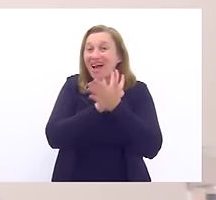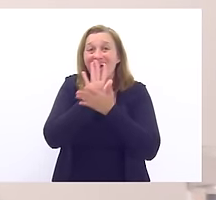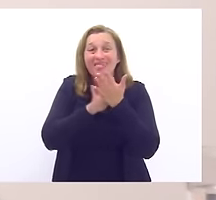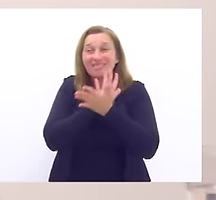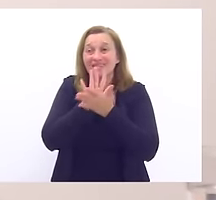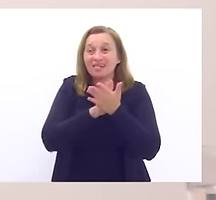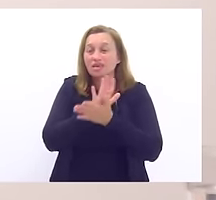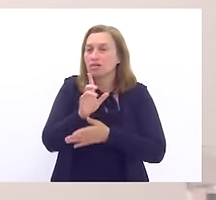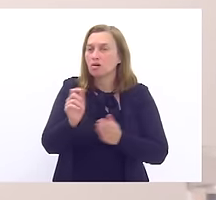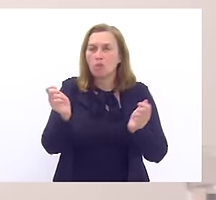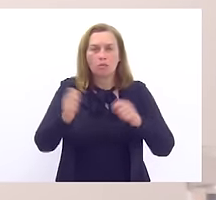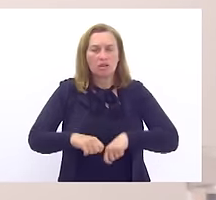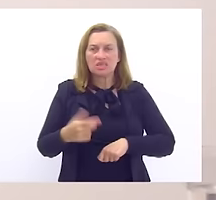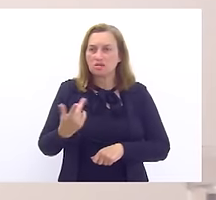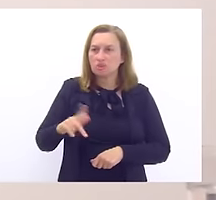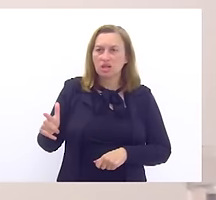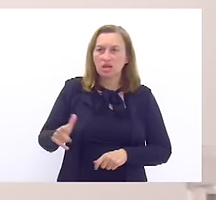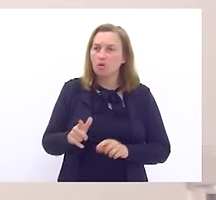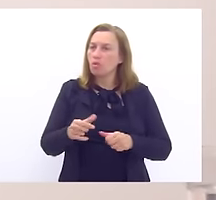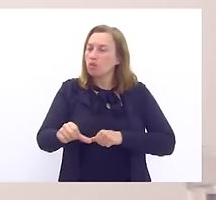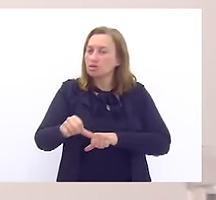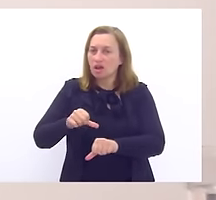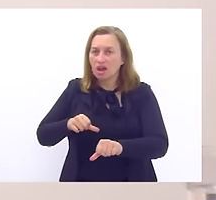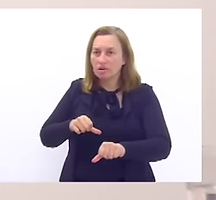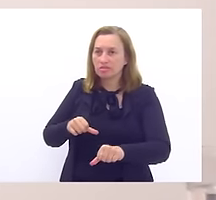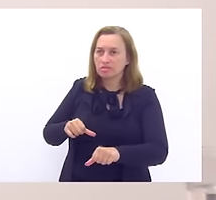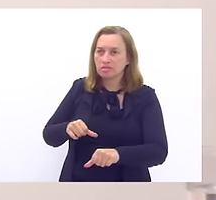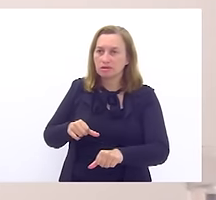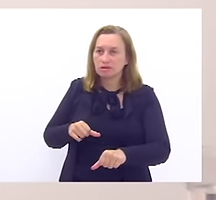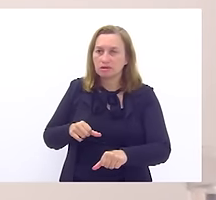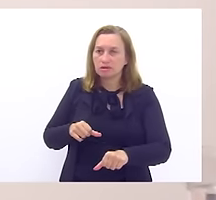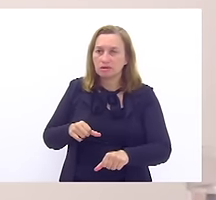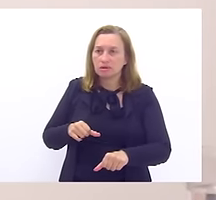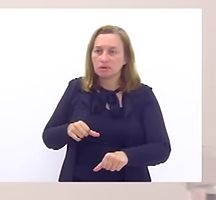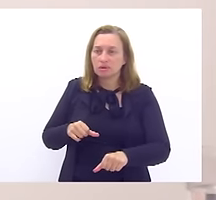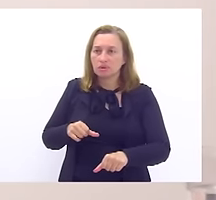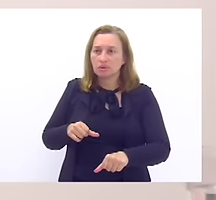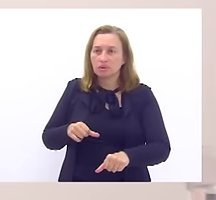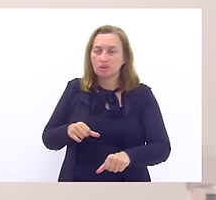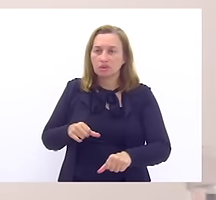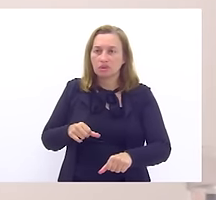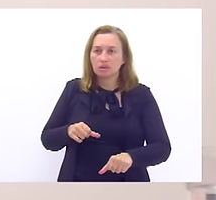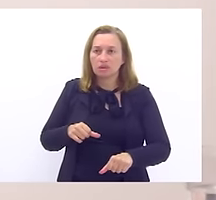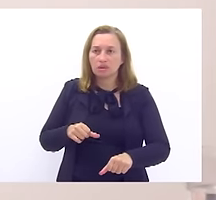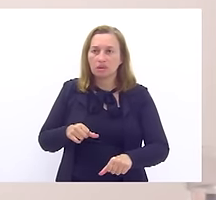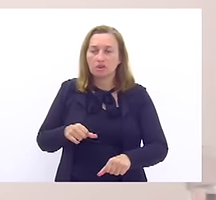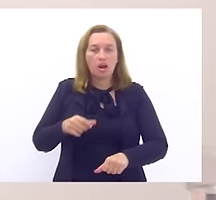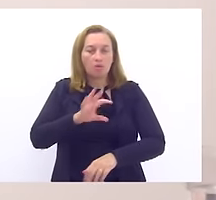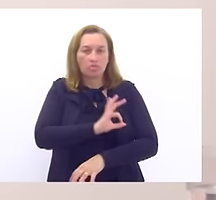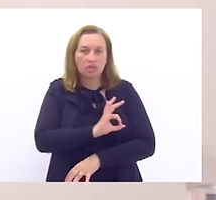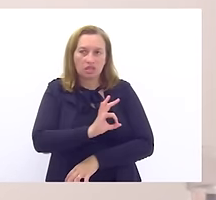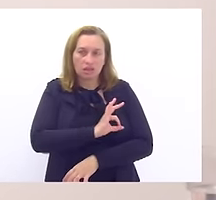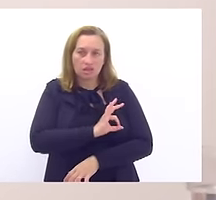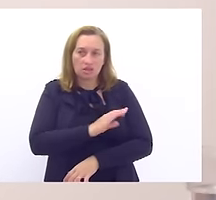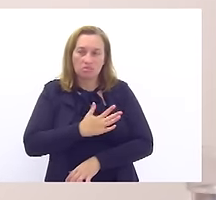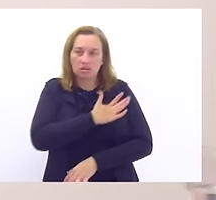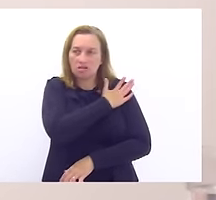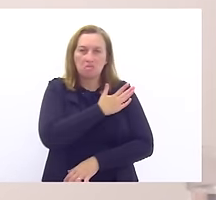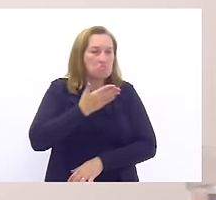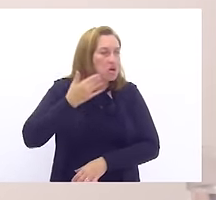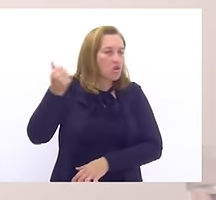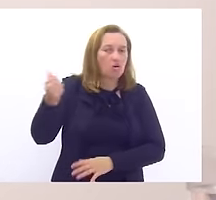não são competente pelo contrário pelo contrário eu destaque que a polícia militar do Rio de Janeiro é melhor a polícia do mundo